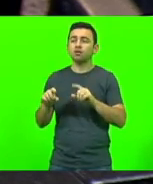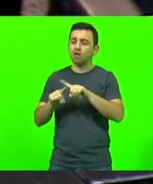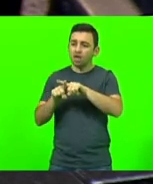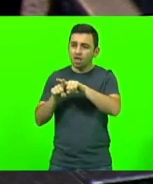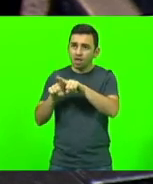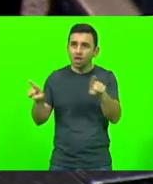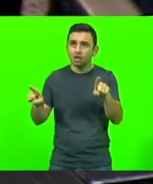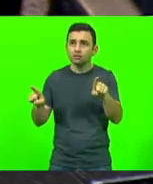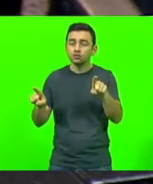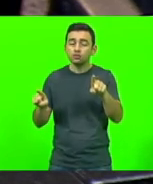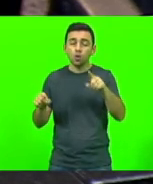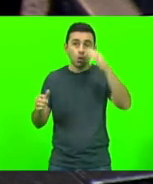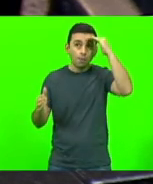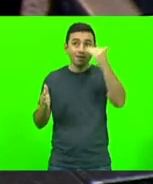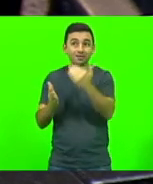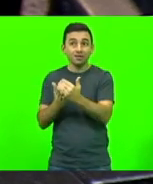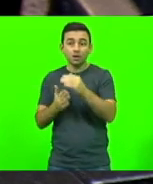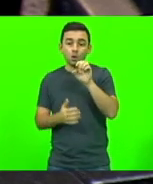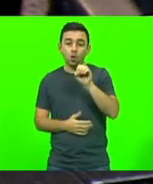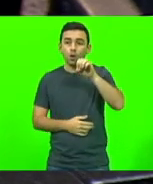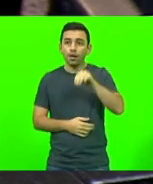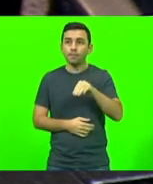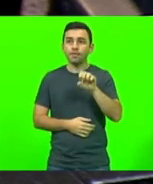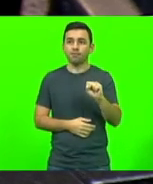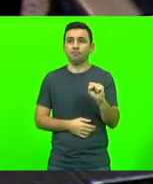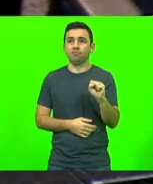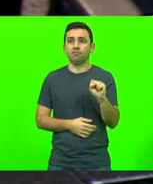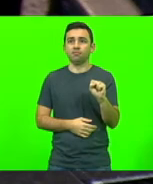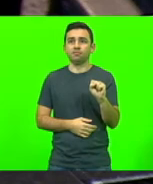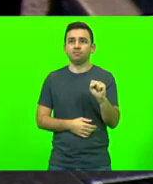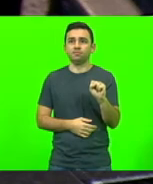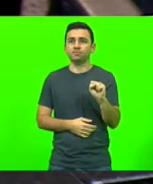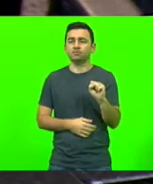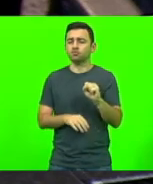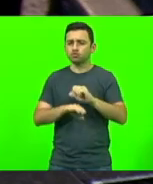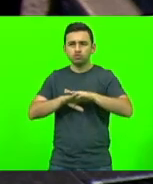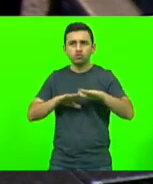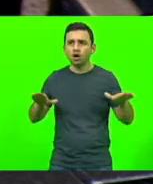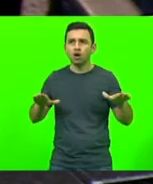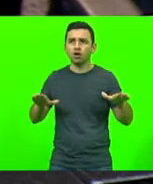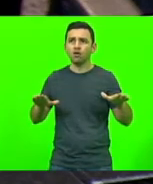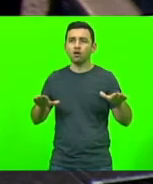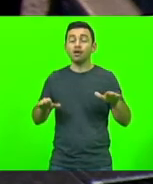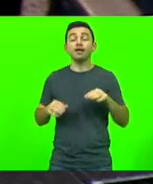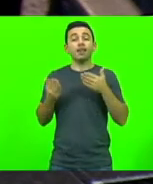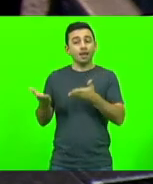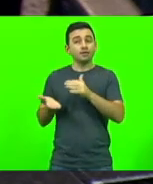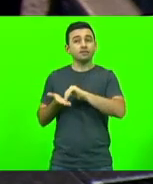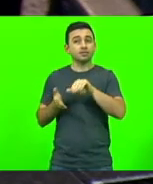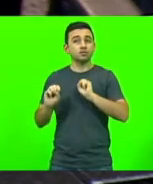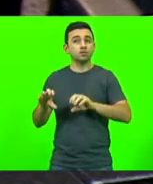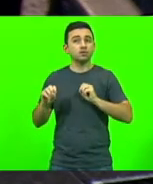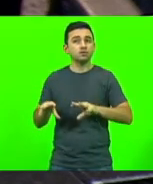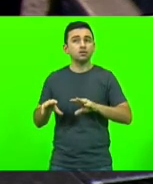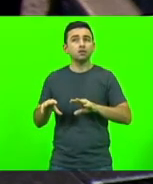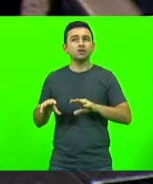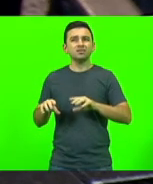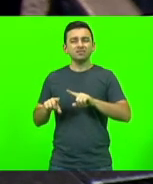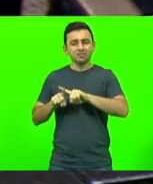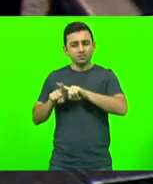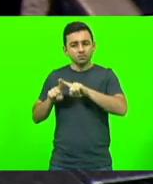a recomendação da OMS. É isso mesmo. A Secretaria de Educação está sendo